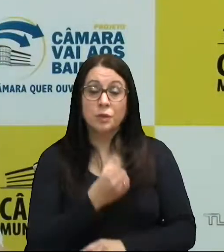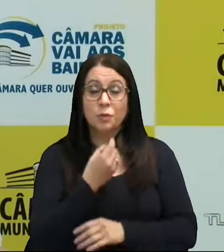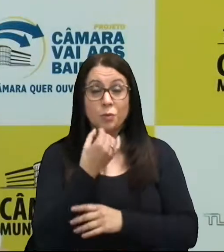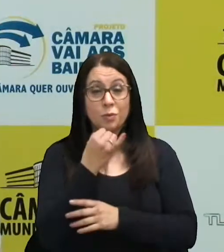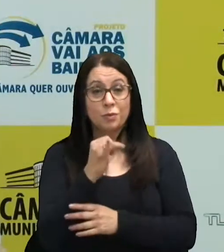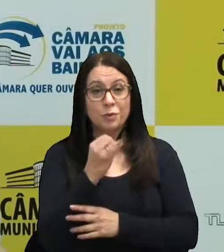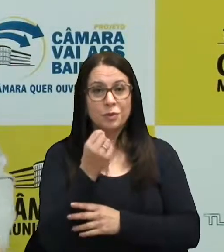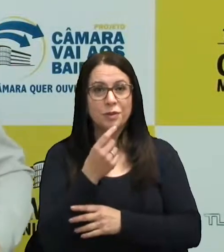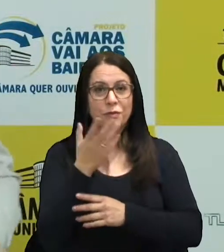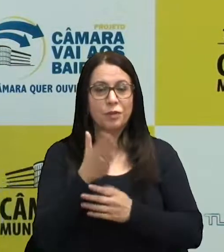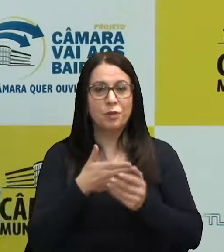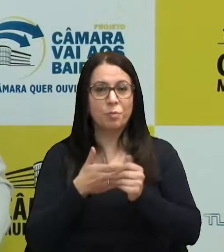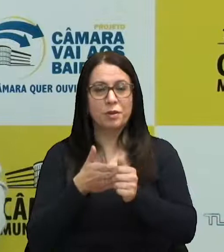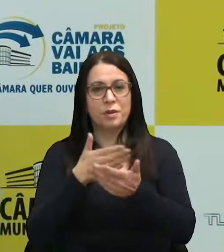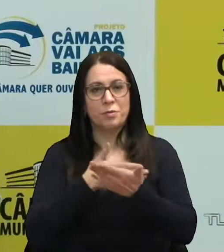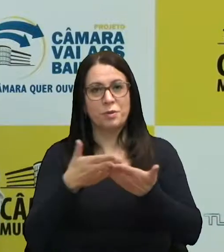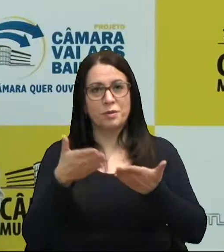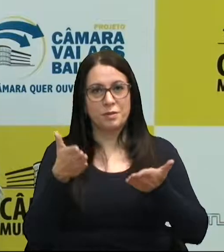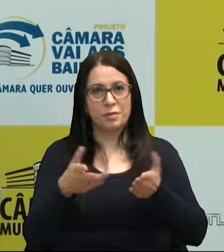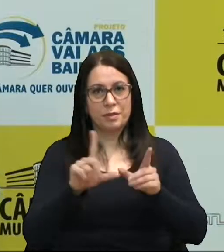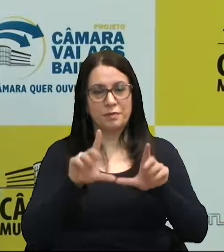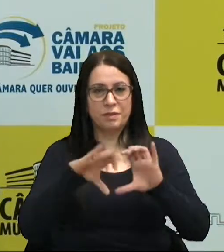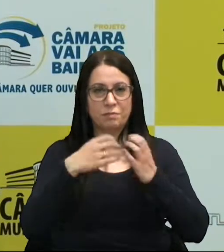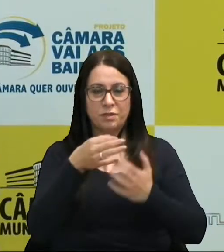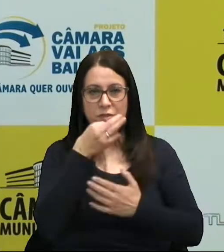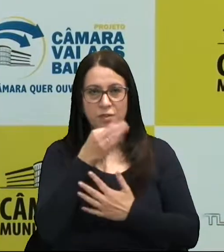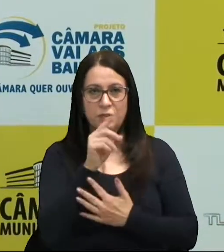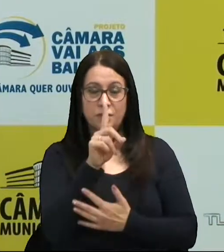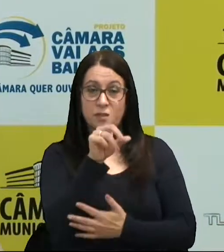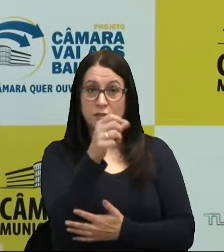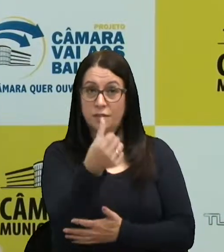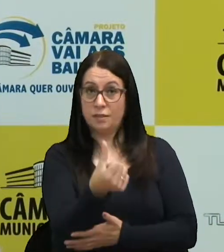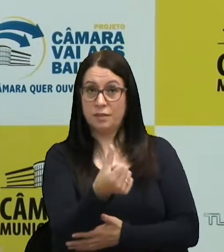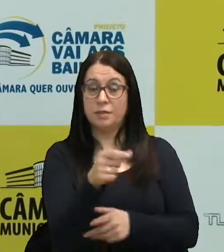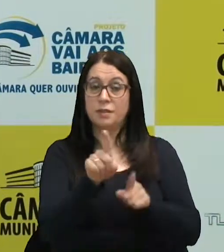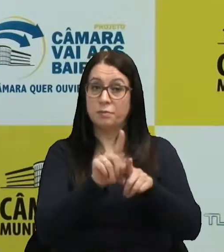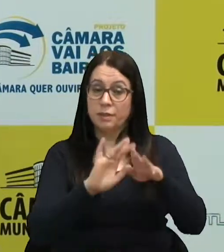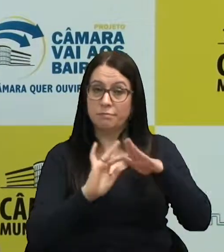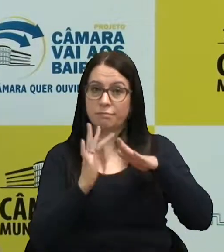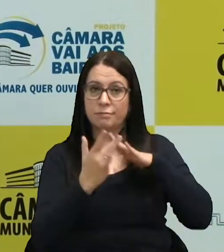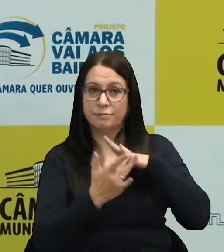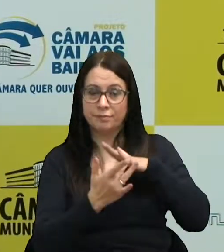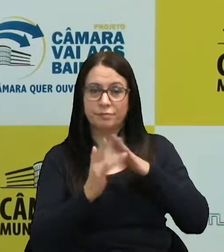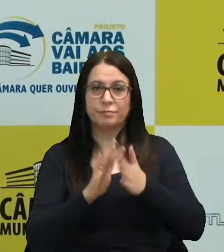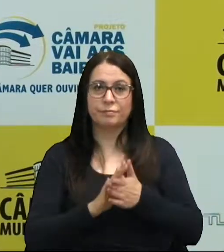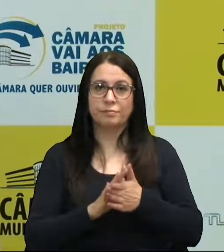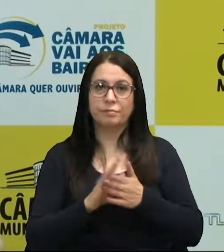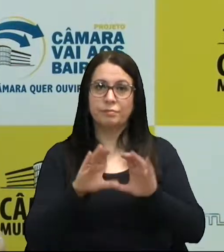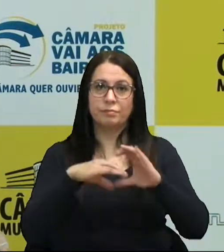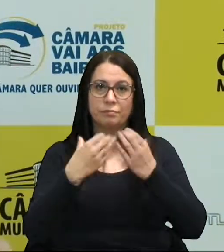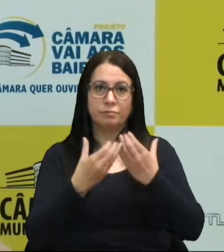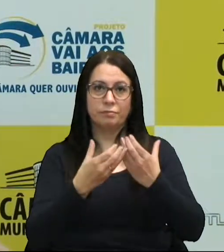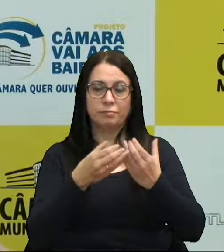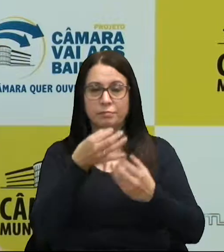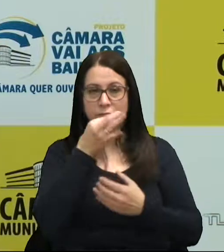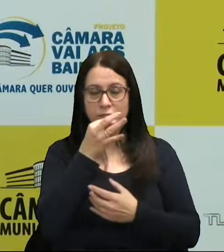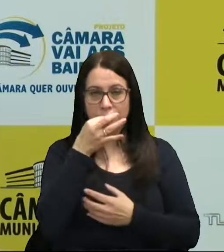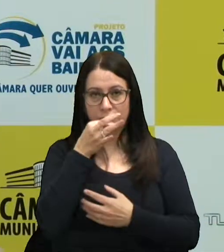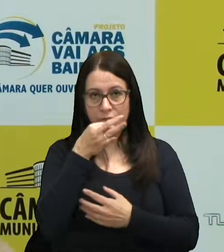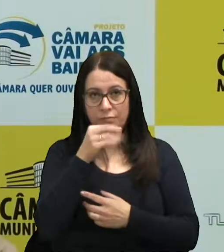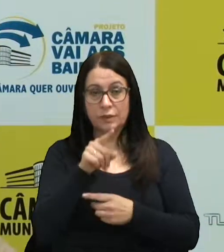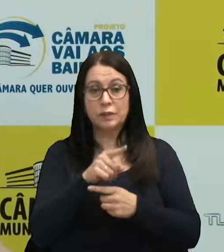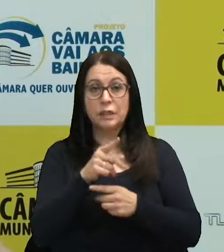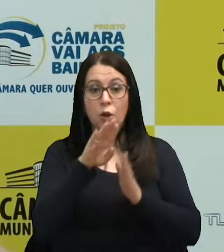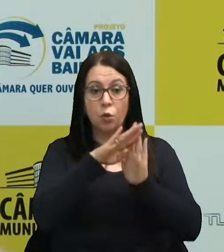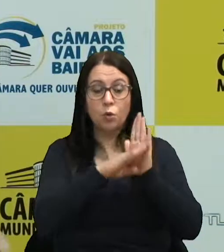Olá, você acompanha a partir de agora aqui pela TV Câmara Caxias, canal 16 e também através das redes sociais da Câmara Municipal de Caxias do Sul, a